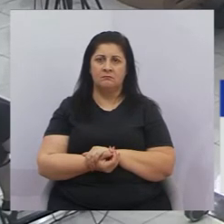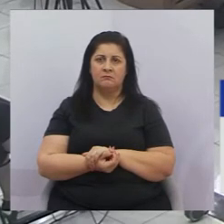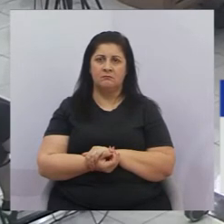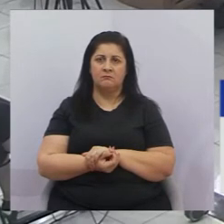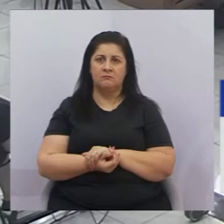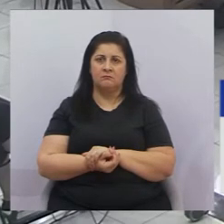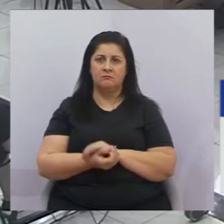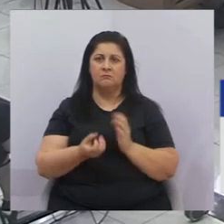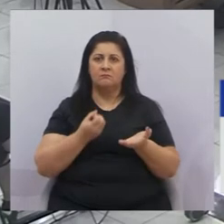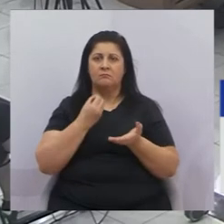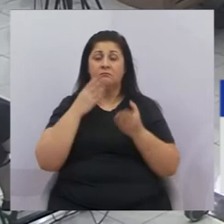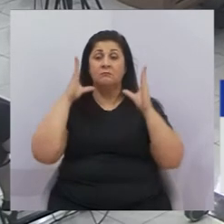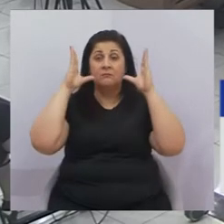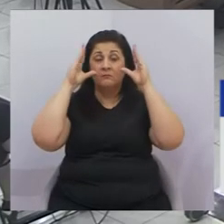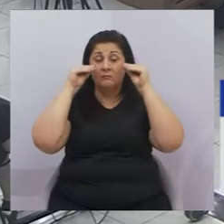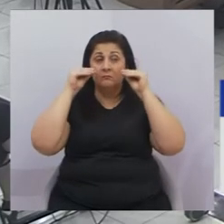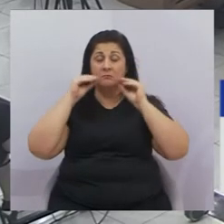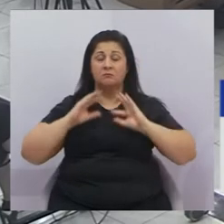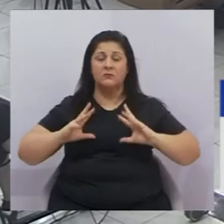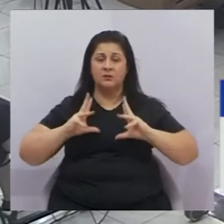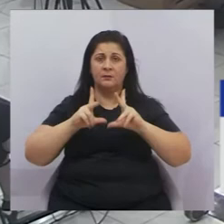Boa noite a todos.